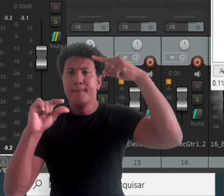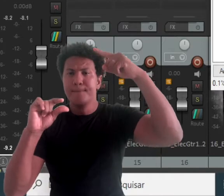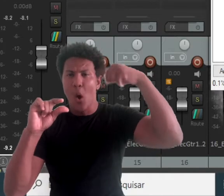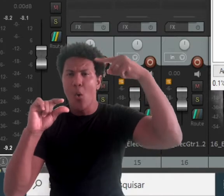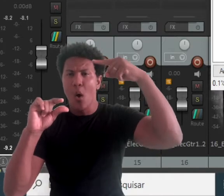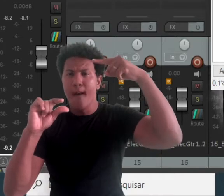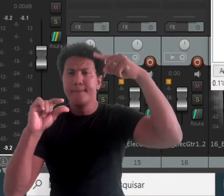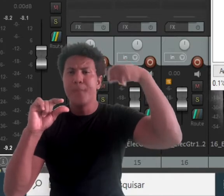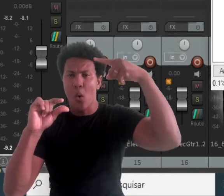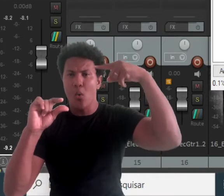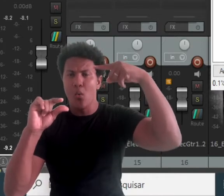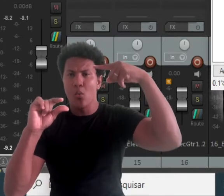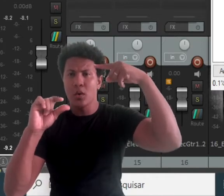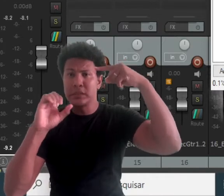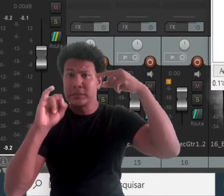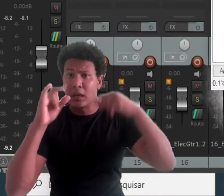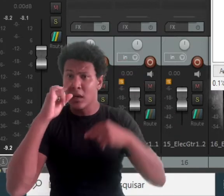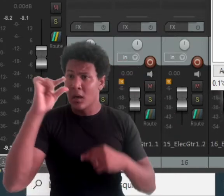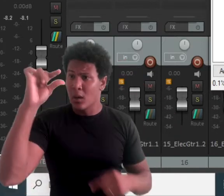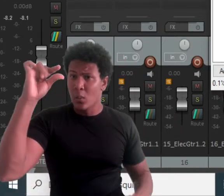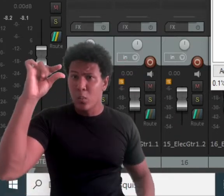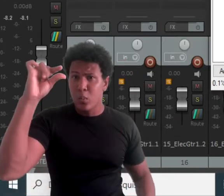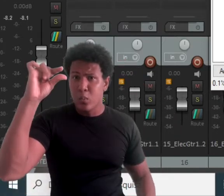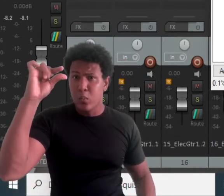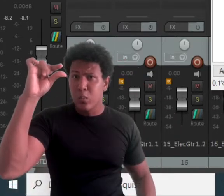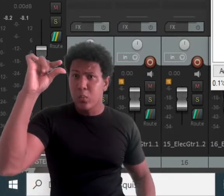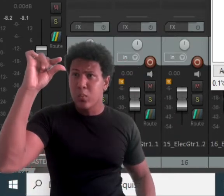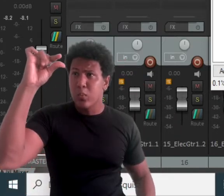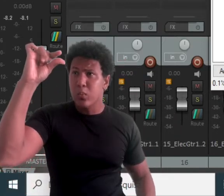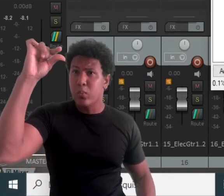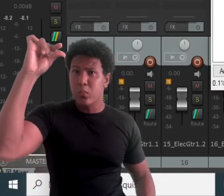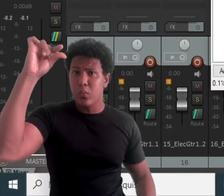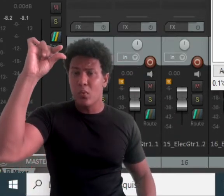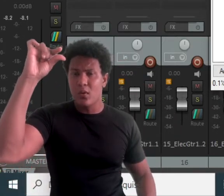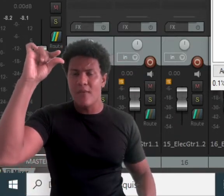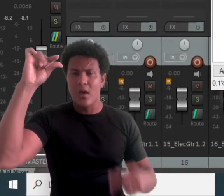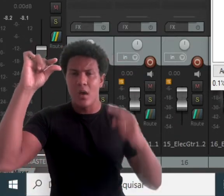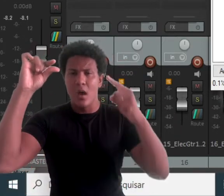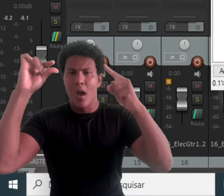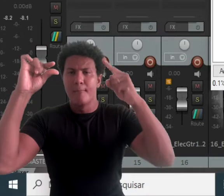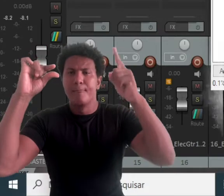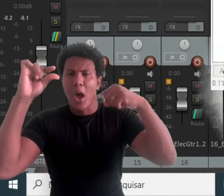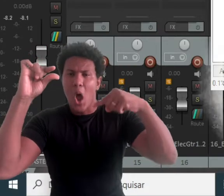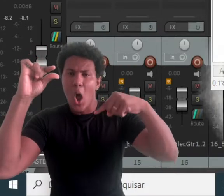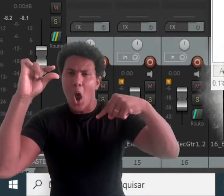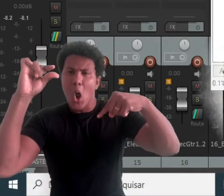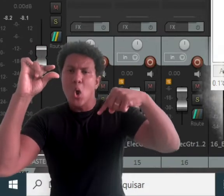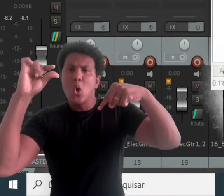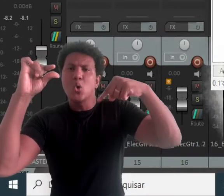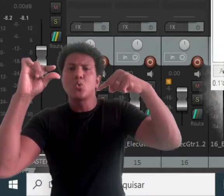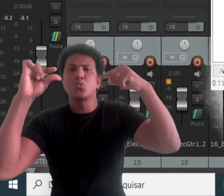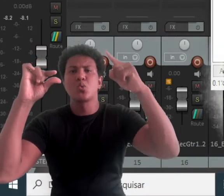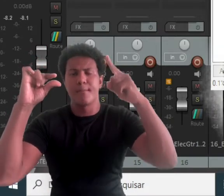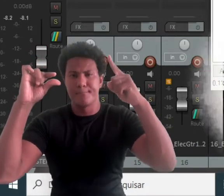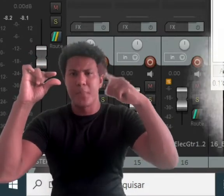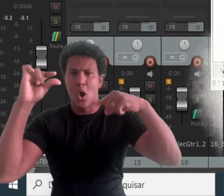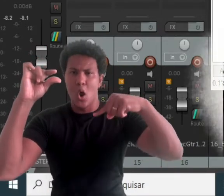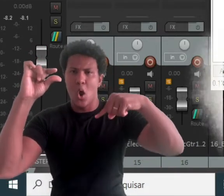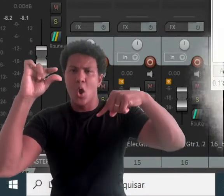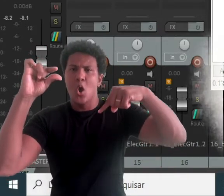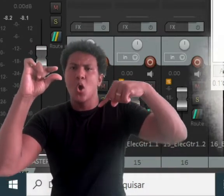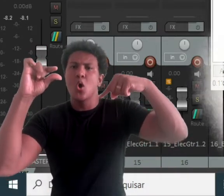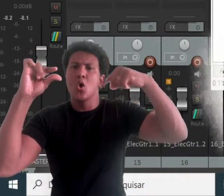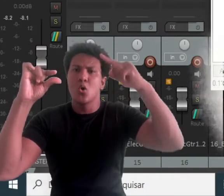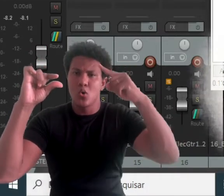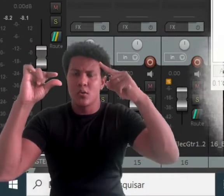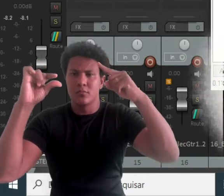tem uma característica aqui, que se eu deixar o release curto, ele tende a caixa ficar mais aguda, ele